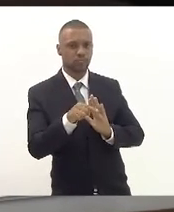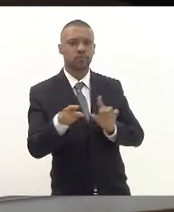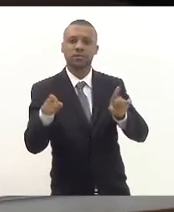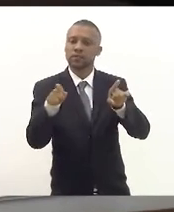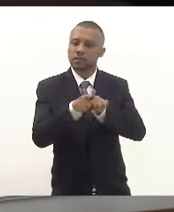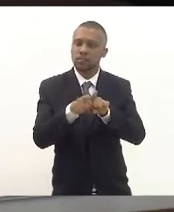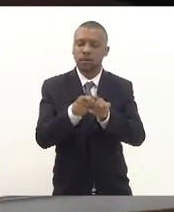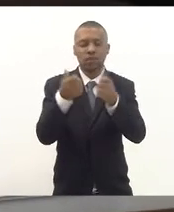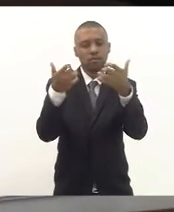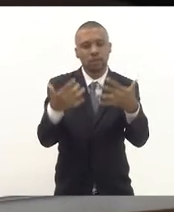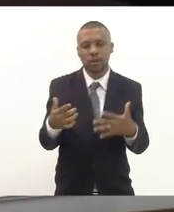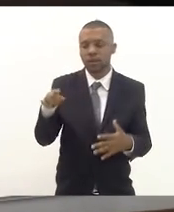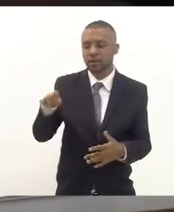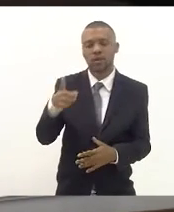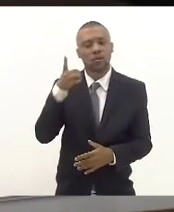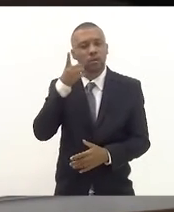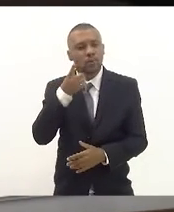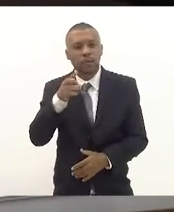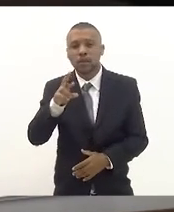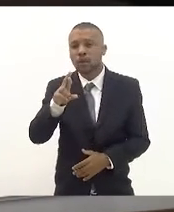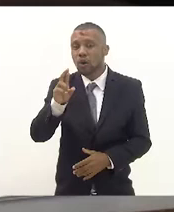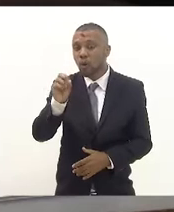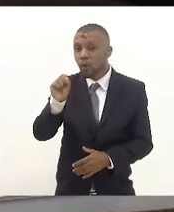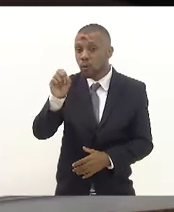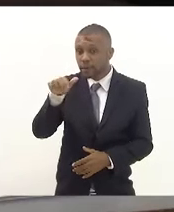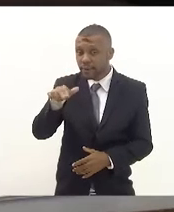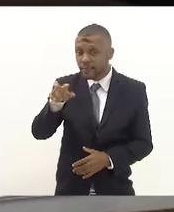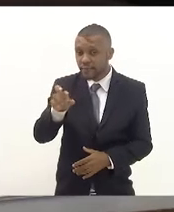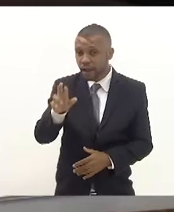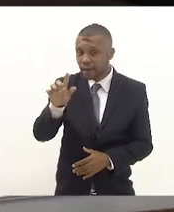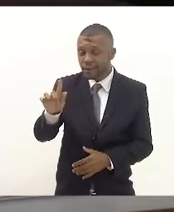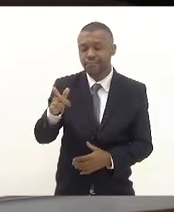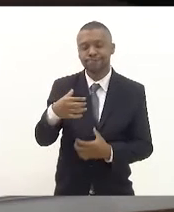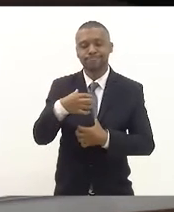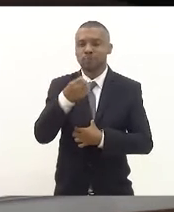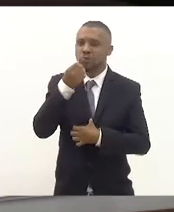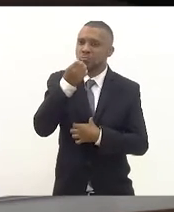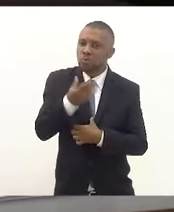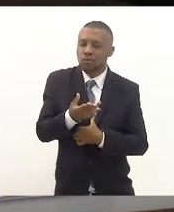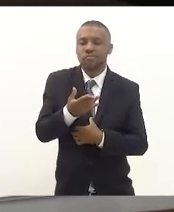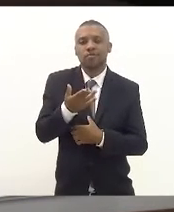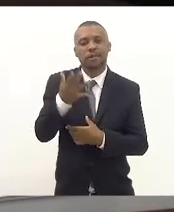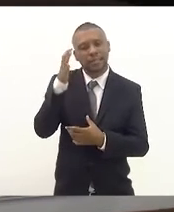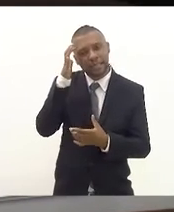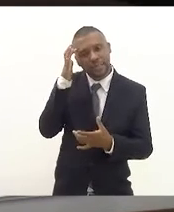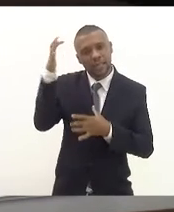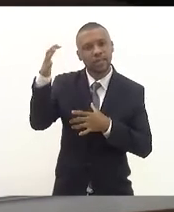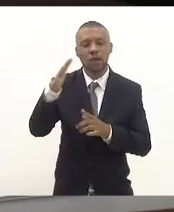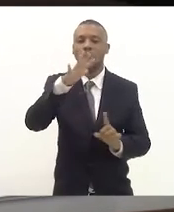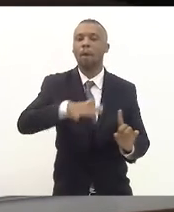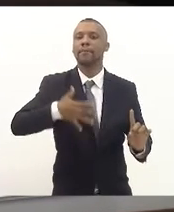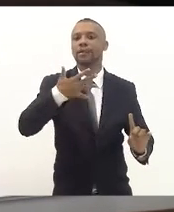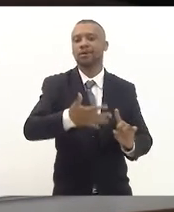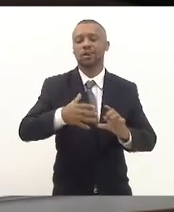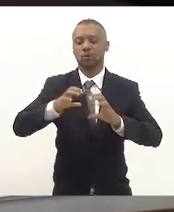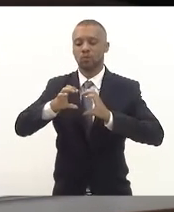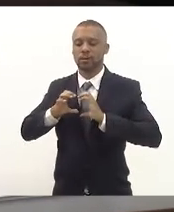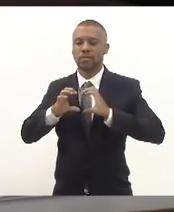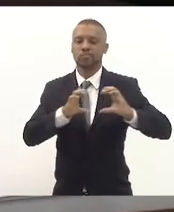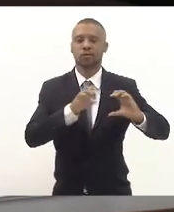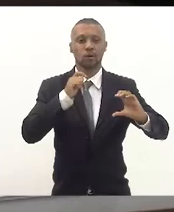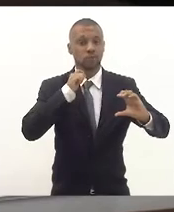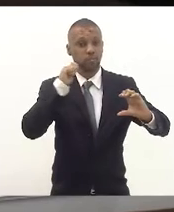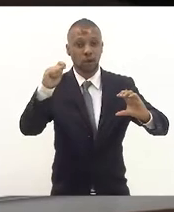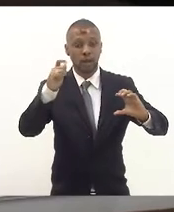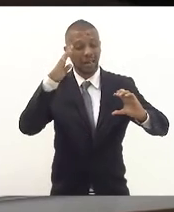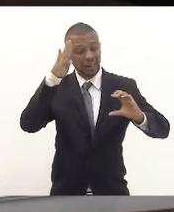dizer que Rosenberg foi muito feliz é em homenagem aos céus com a medalha tiradent3s